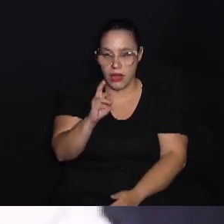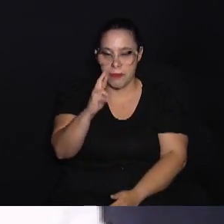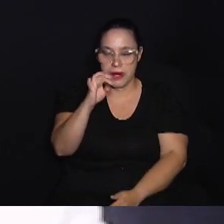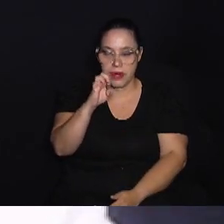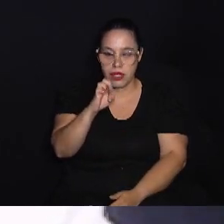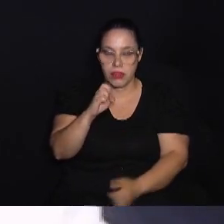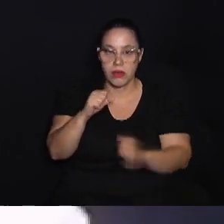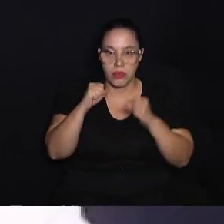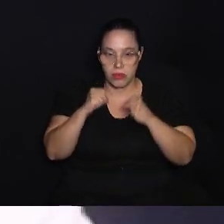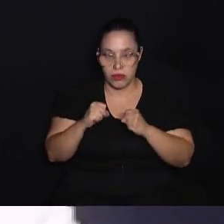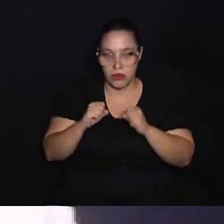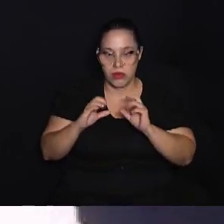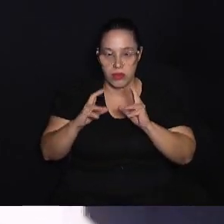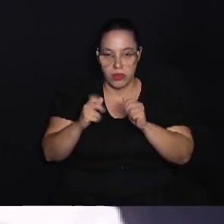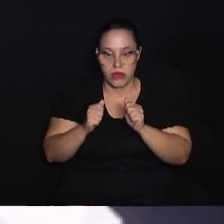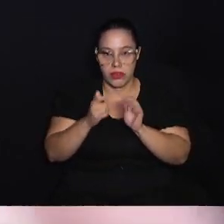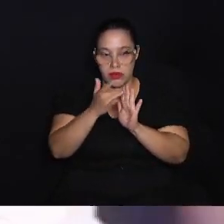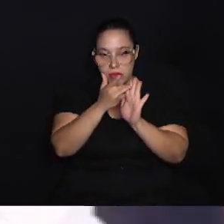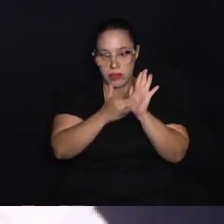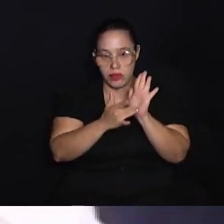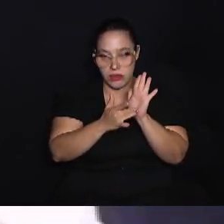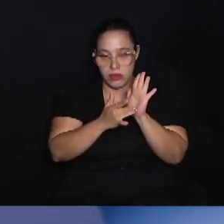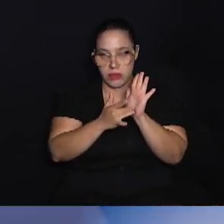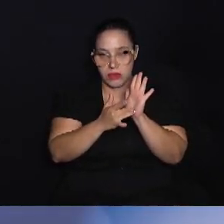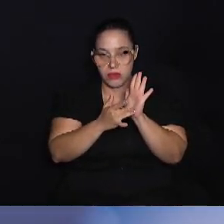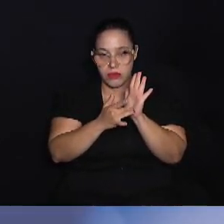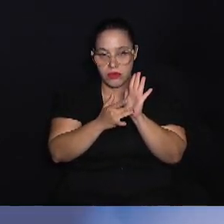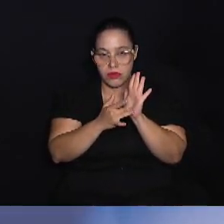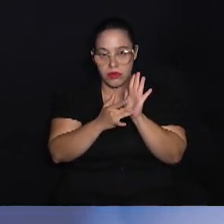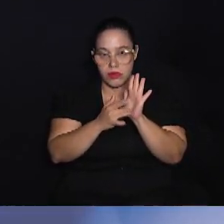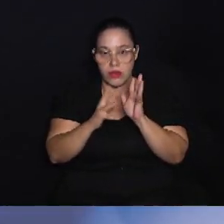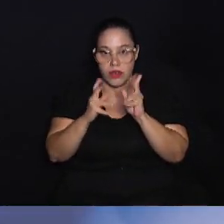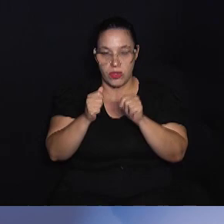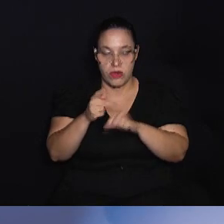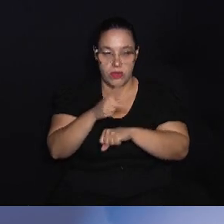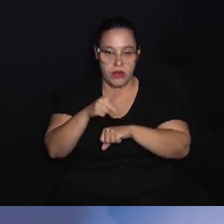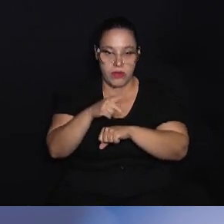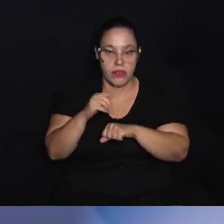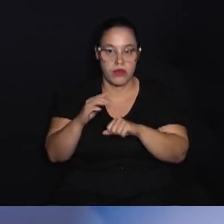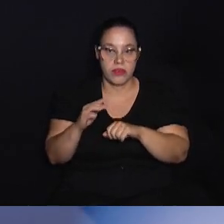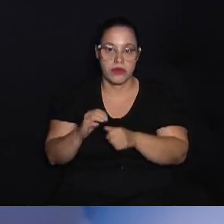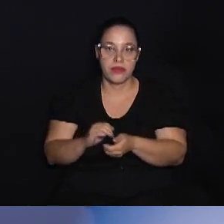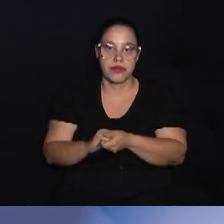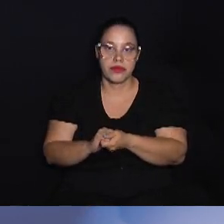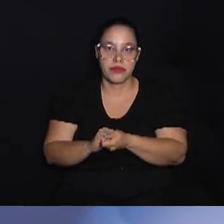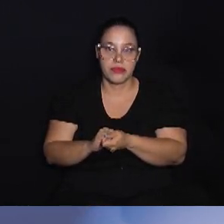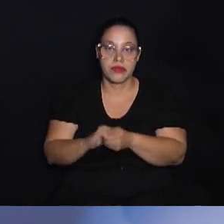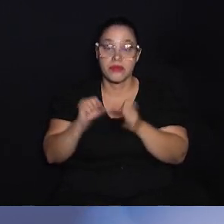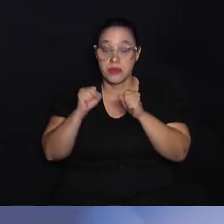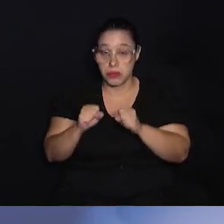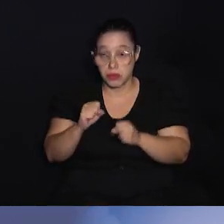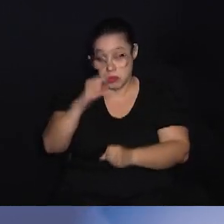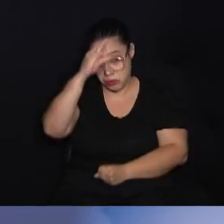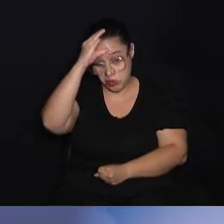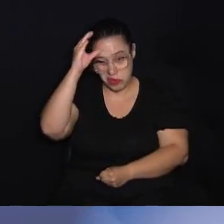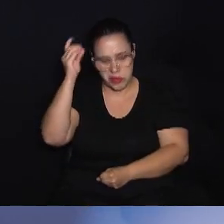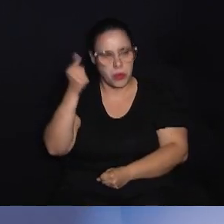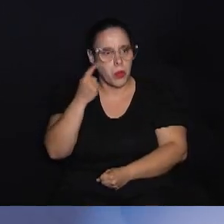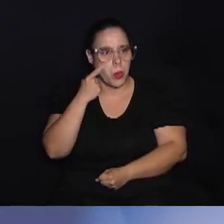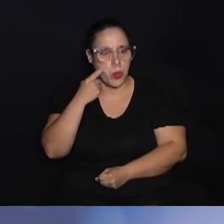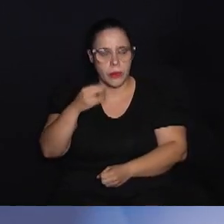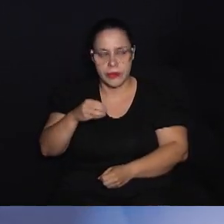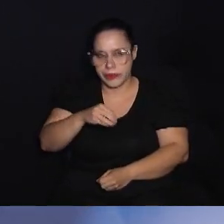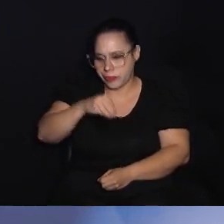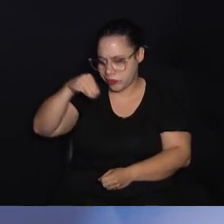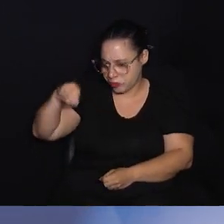Então, a Abre possui todos esses pontos, né, mais de 3,4 mil pontos em todo o território nacional. E para que o